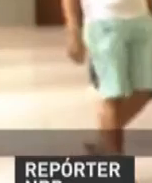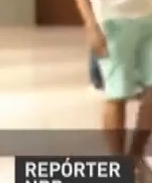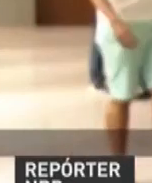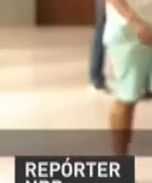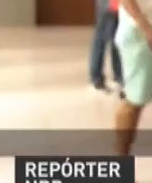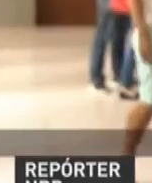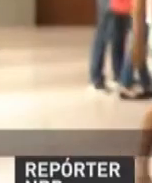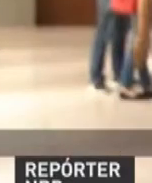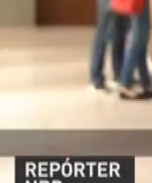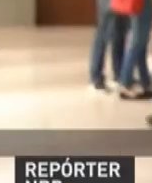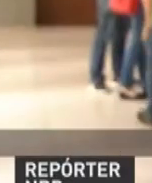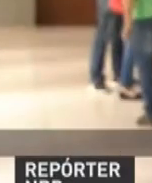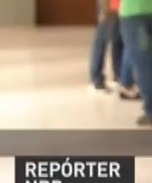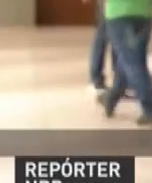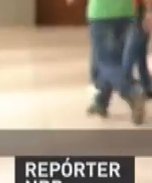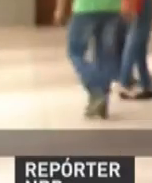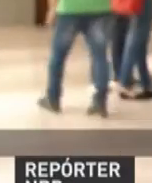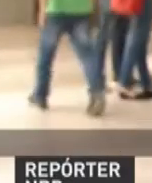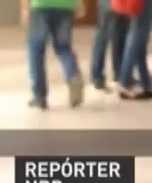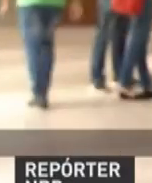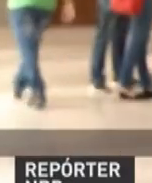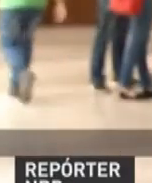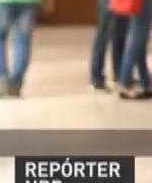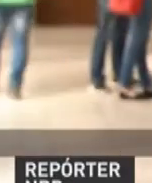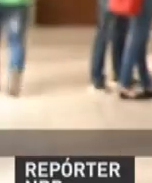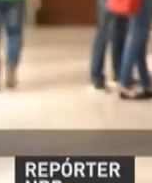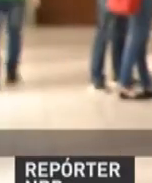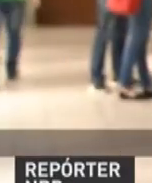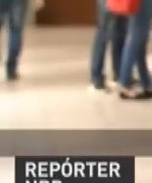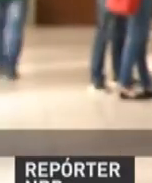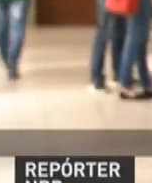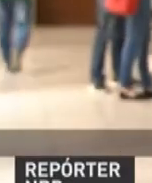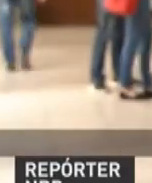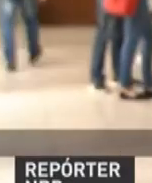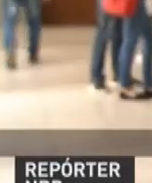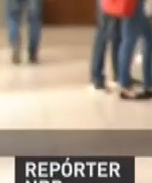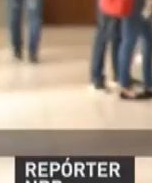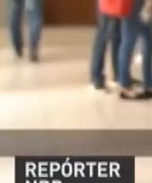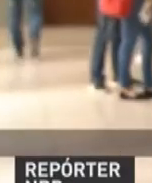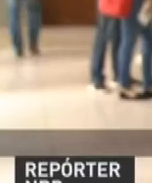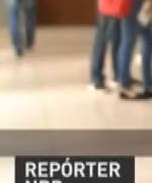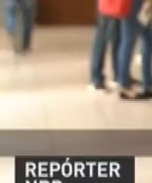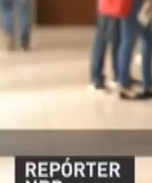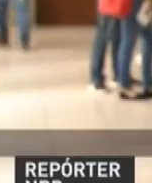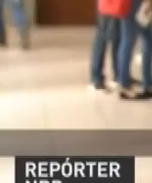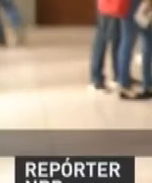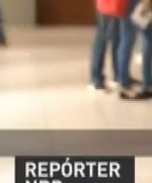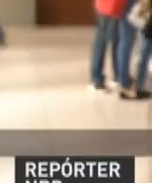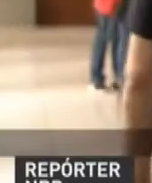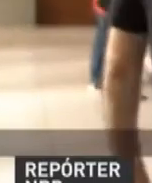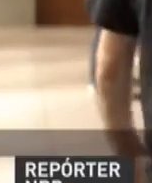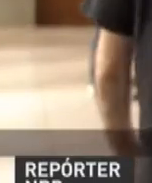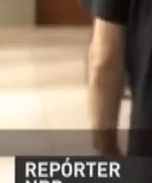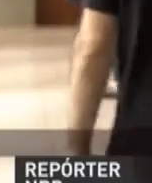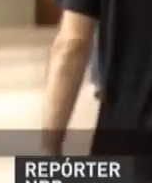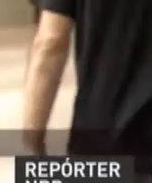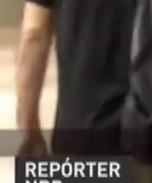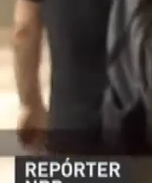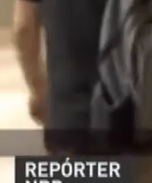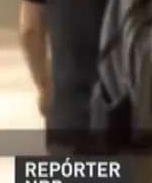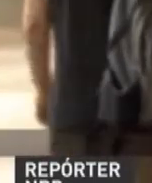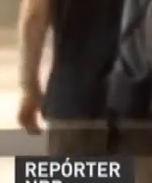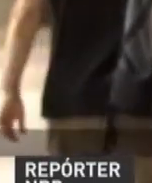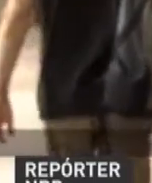apoiado. Eles já estão apoiados pelo povo brasileiro, então é bom que eles vejam as pessoas venezuelanas,